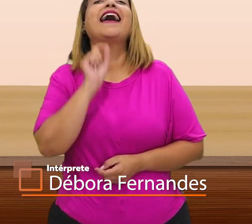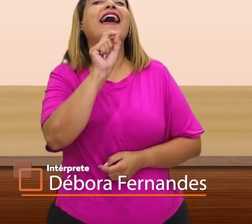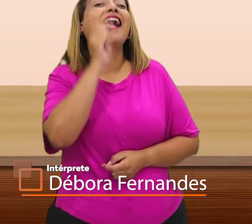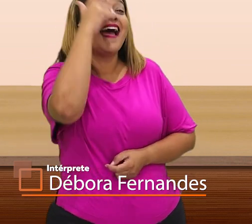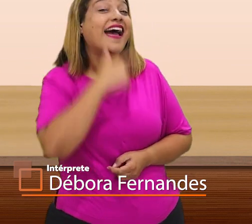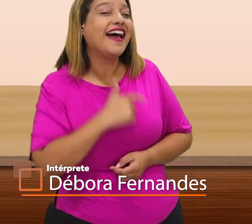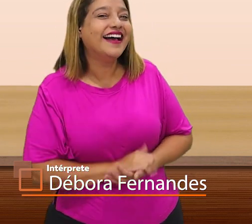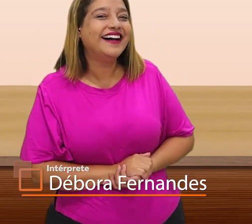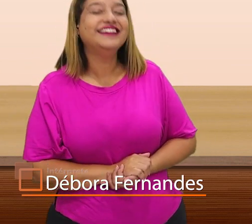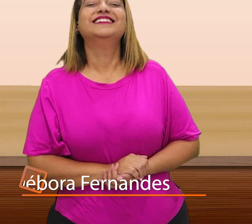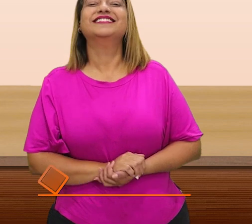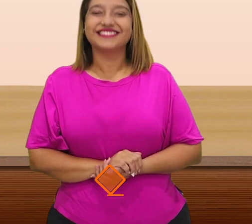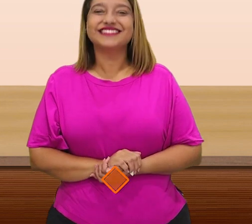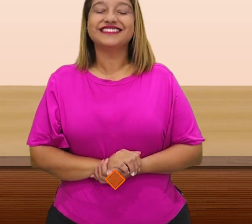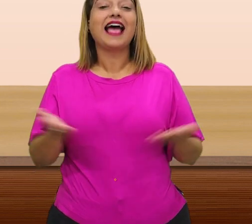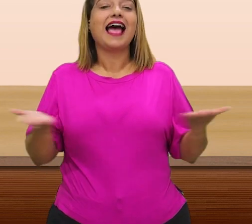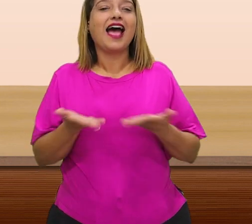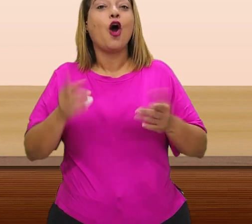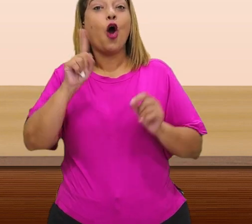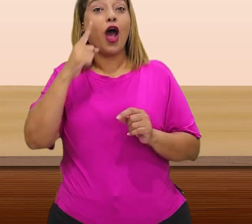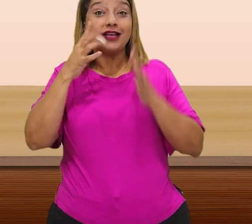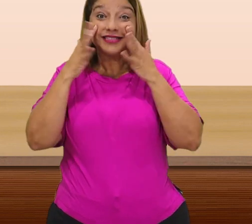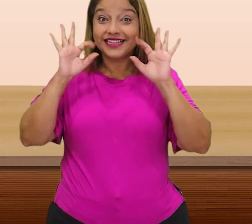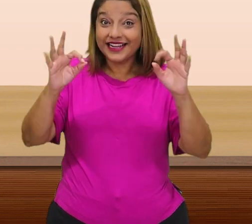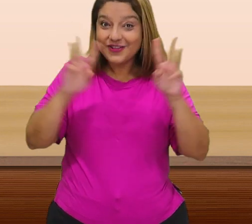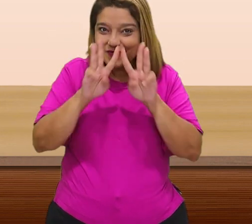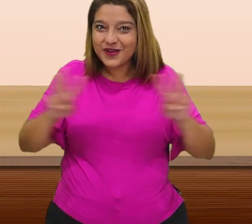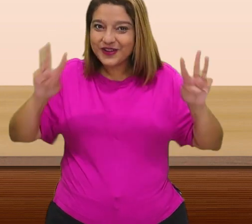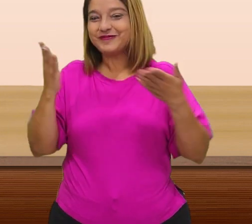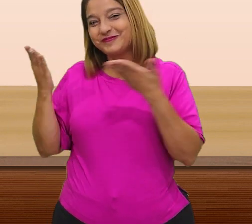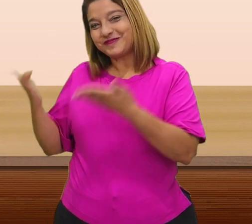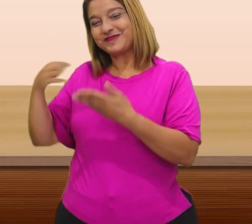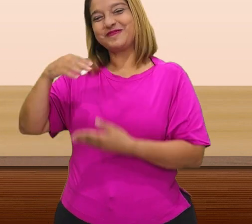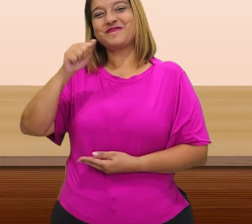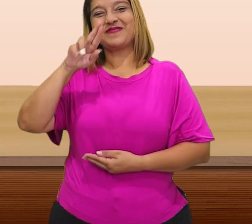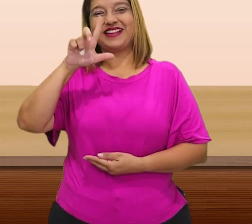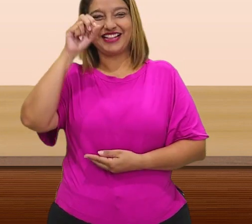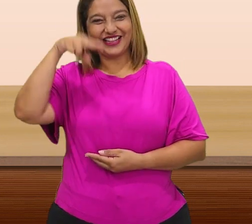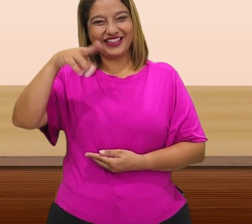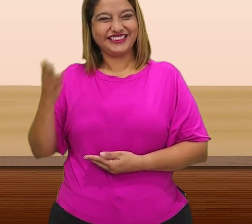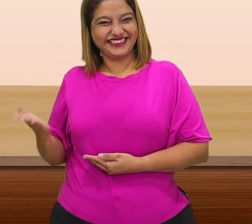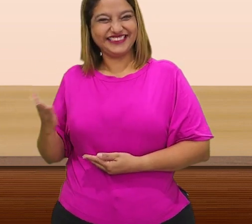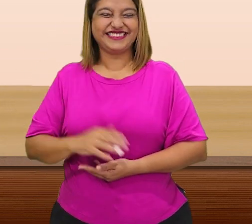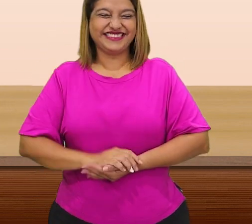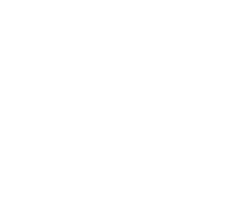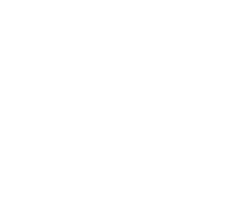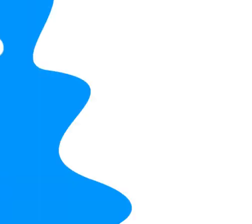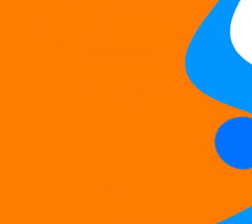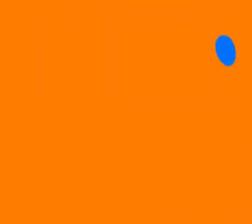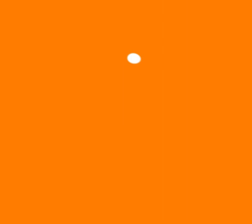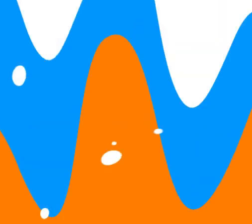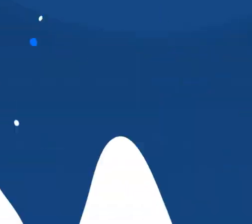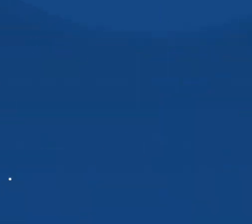Quem será? Está chegando Se Liga no Portal com ele, Marlon Santos.